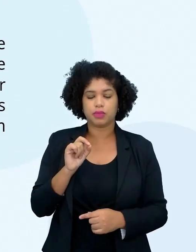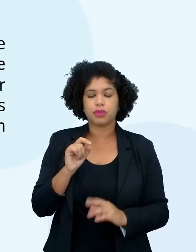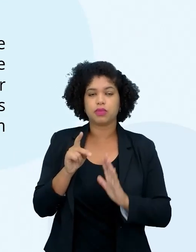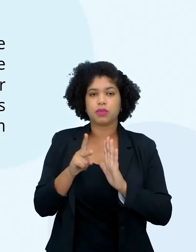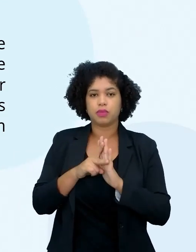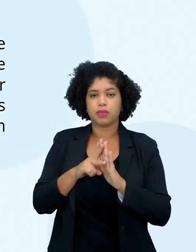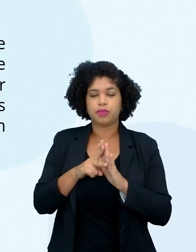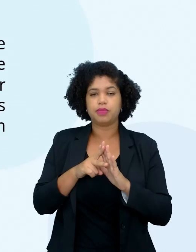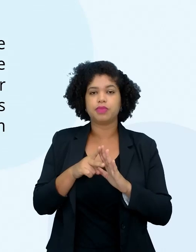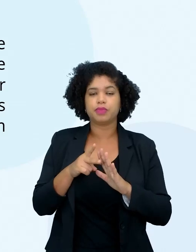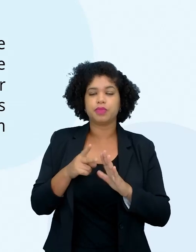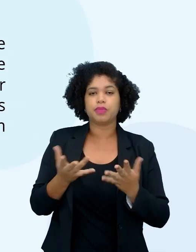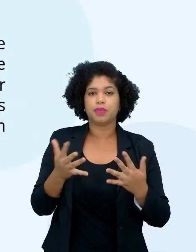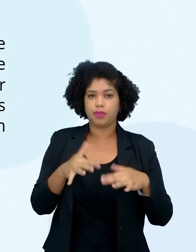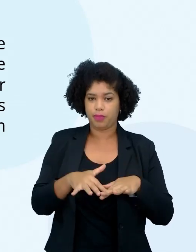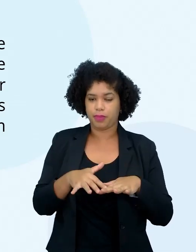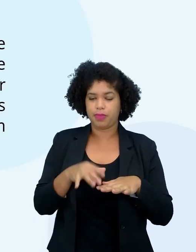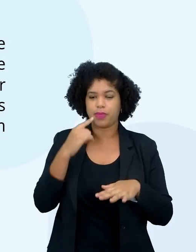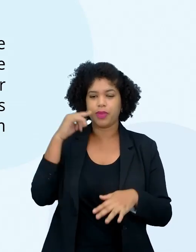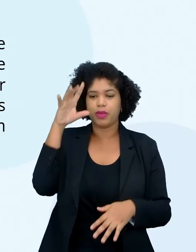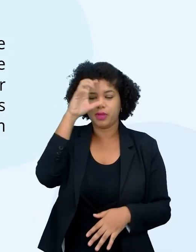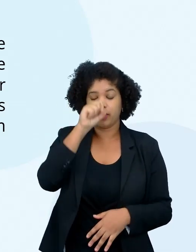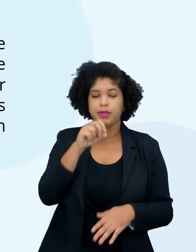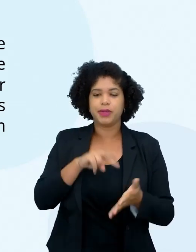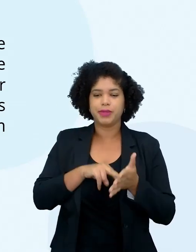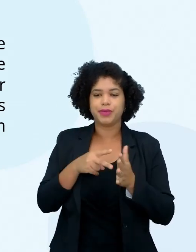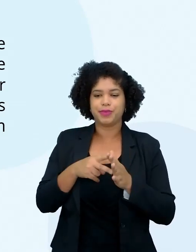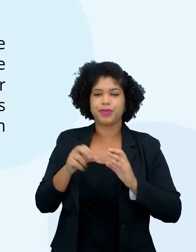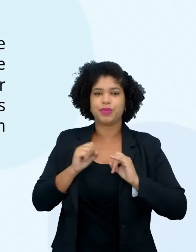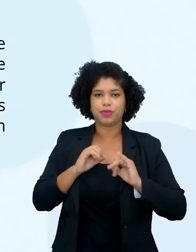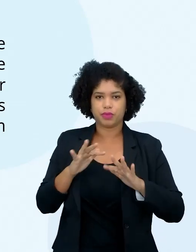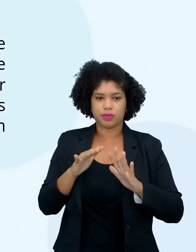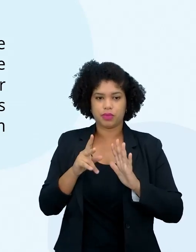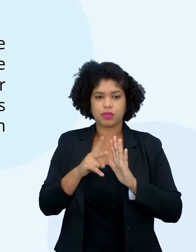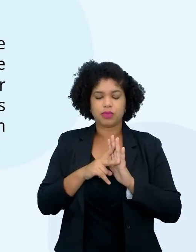a colaborar, é a atitude colocada e prevista na